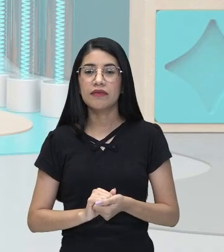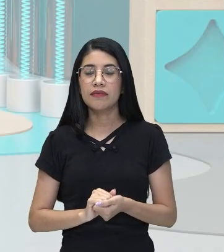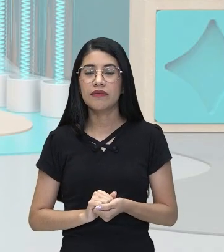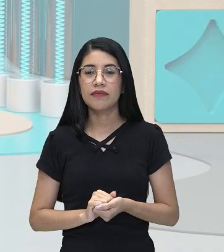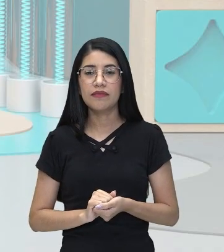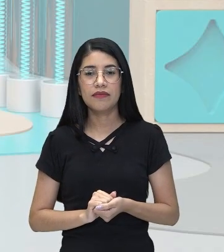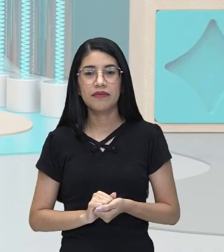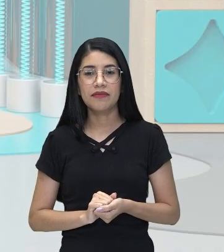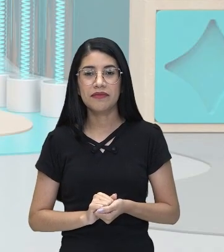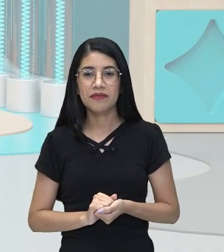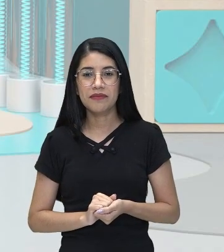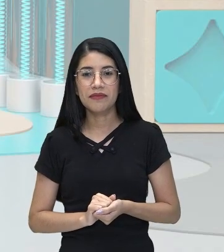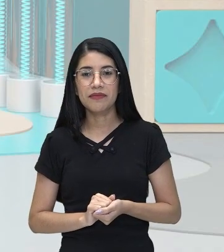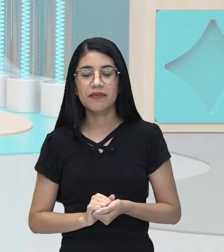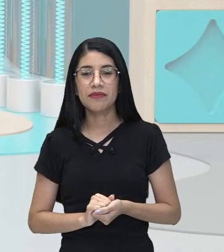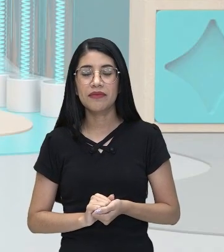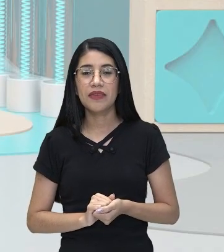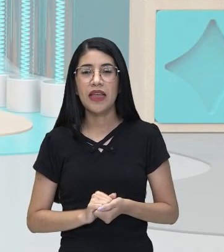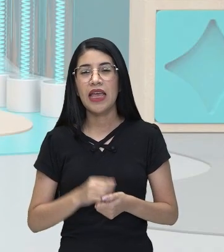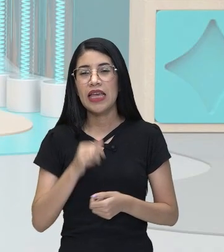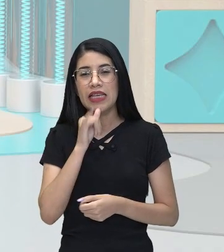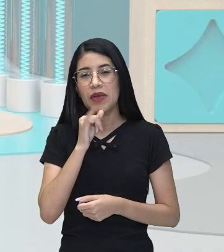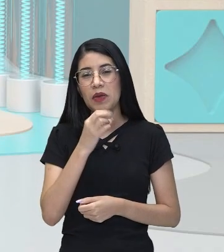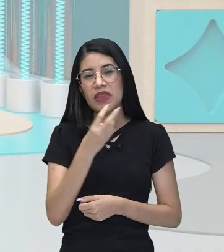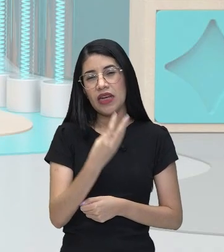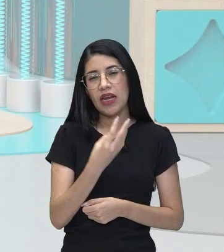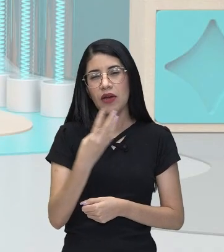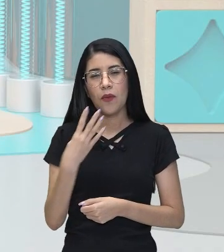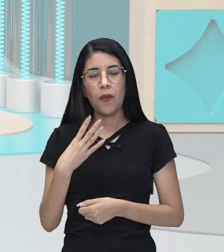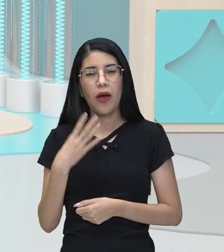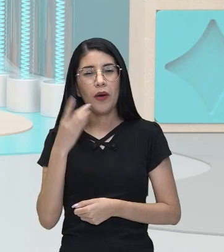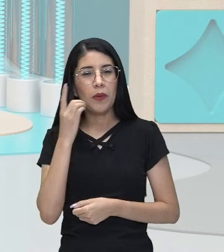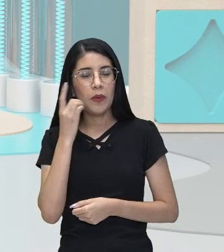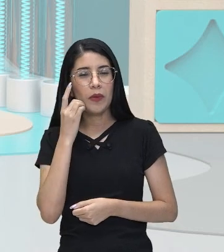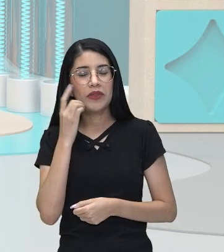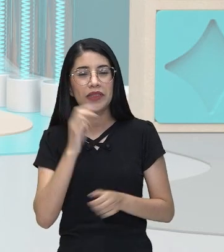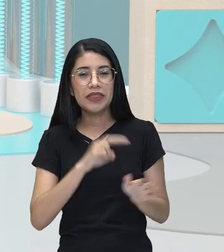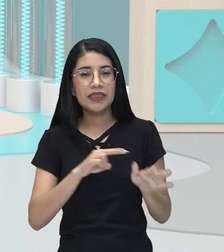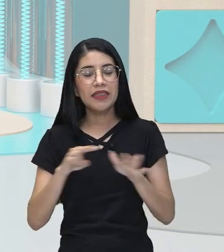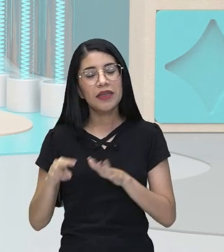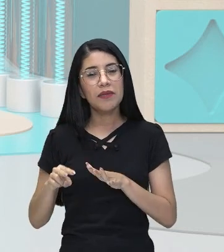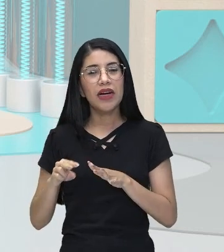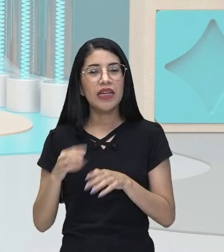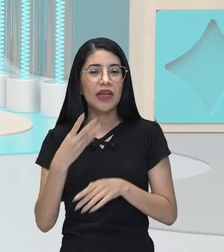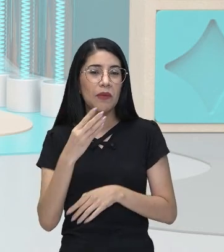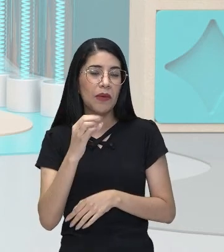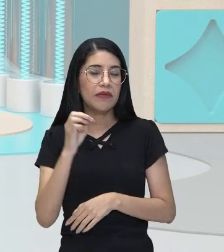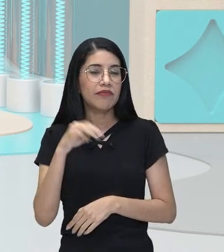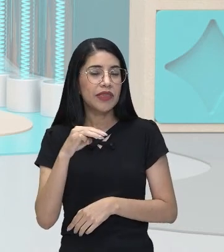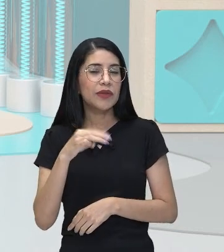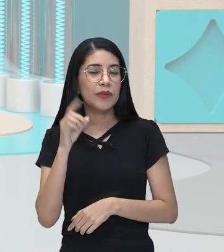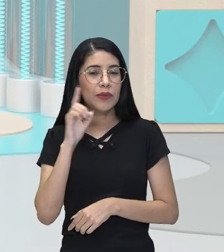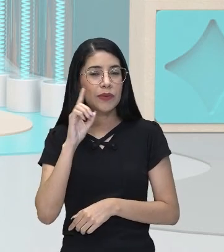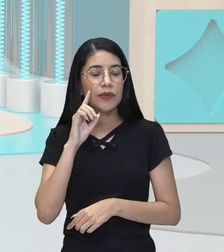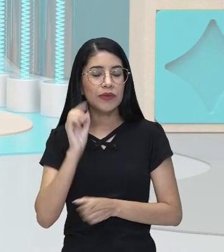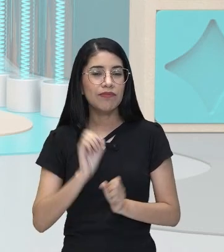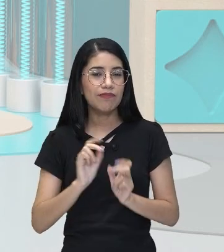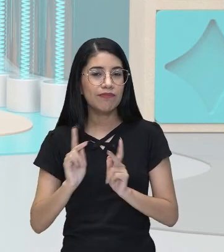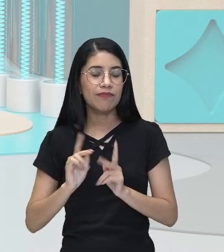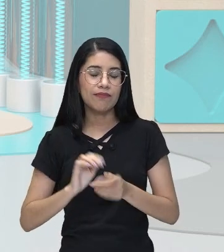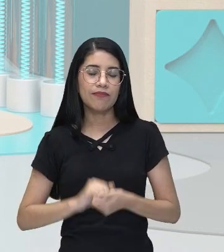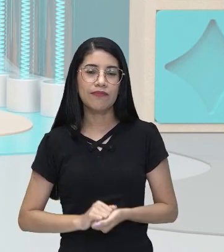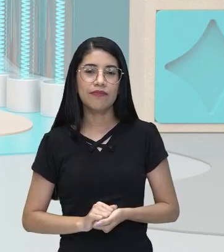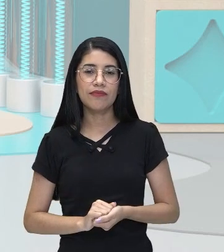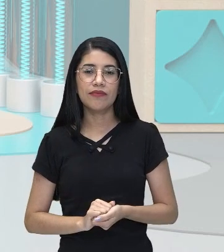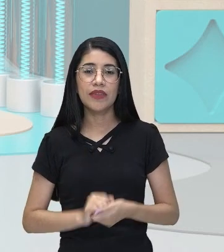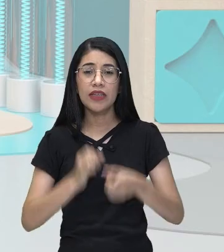física constantemente, de 3 a 4 vezes na semana, pelo menos 40 minutos por dia. Ok? Tá bom? Bora falar mais um